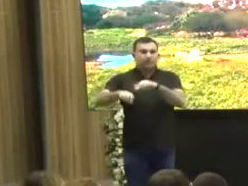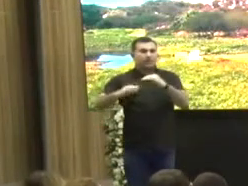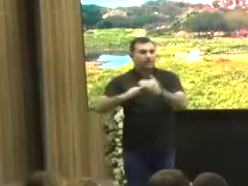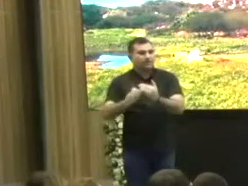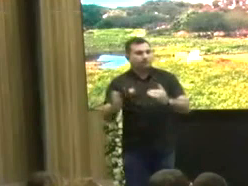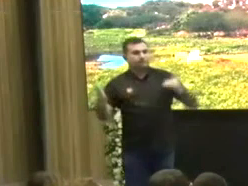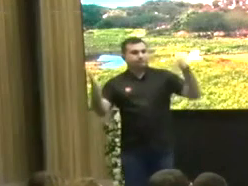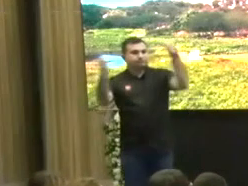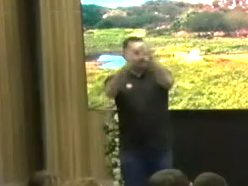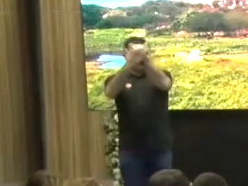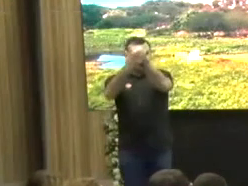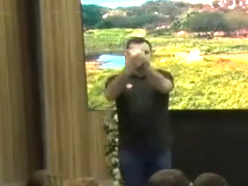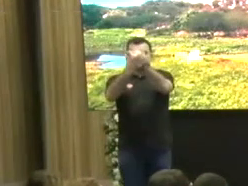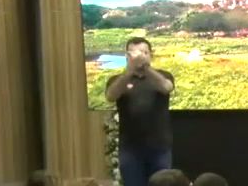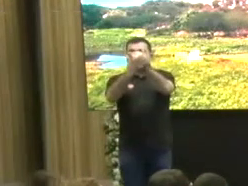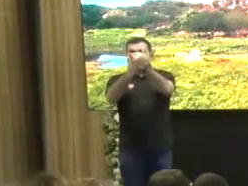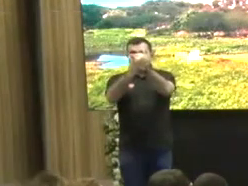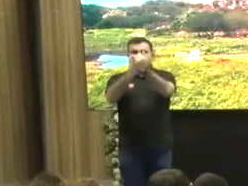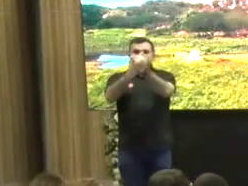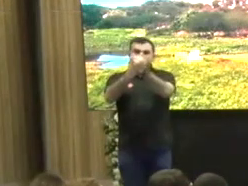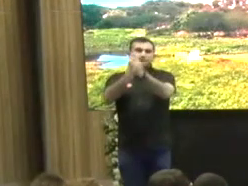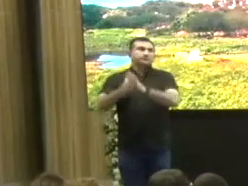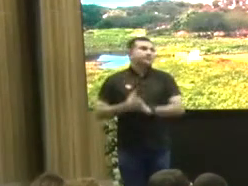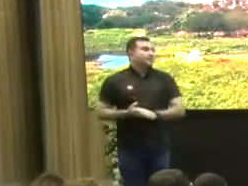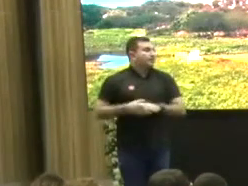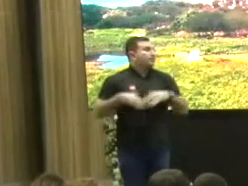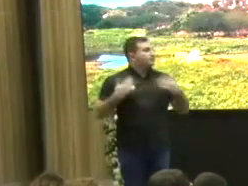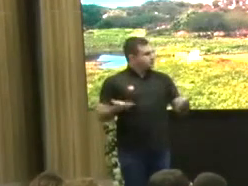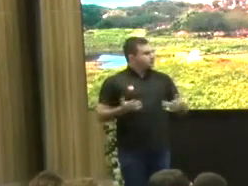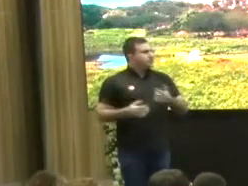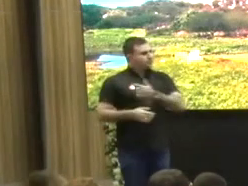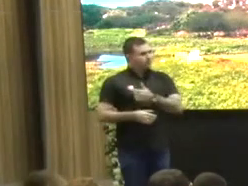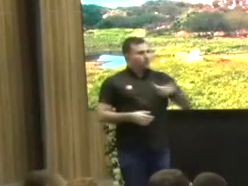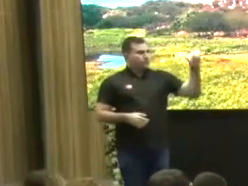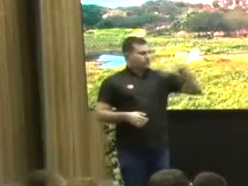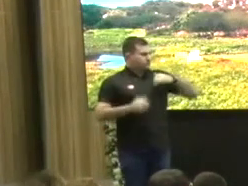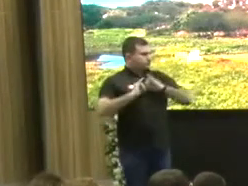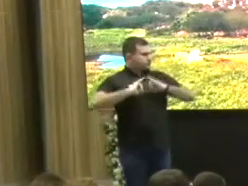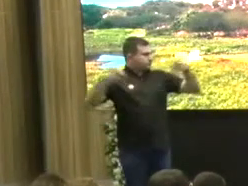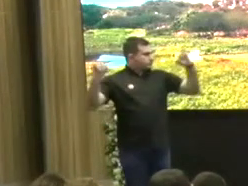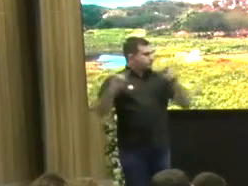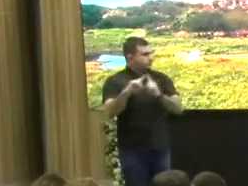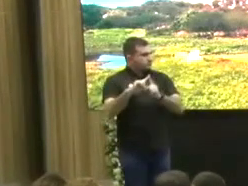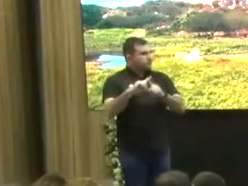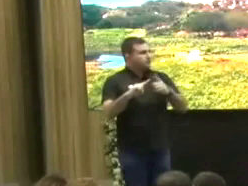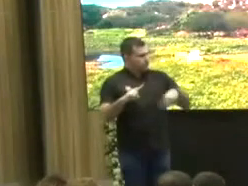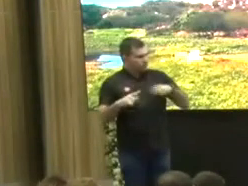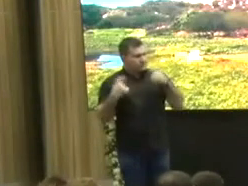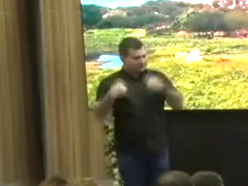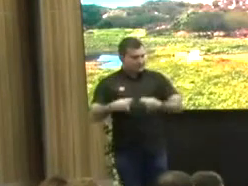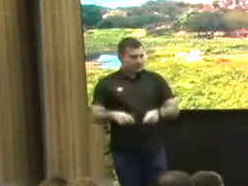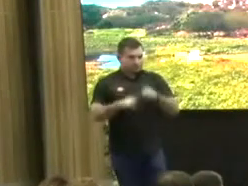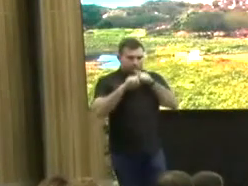escola. Não é? Daí, a outra coisa, e eu digo isso porque a gente precisa fazer uma